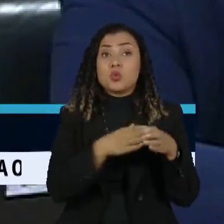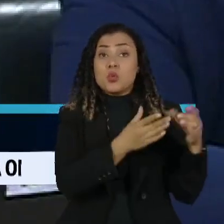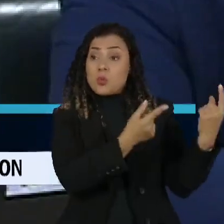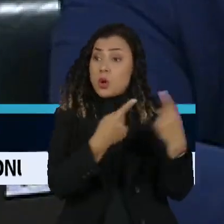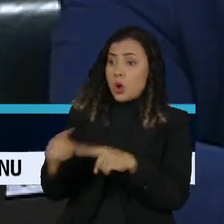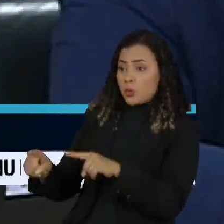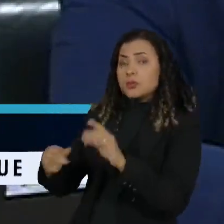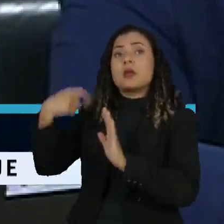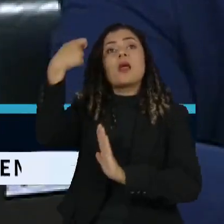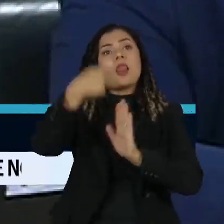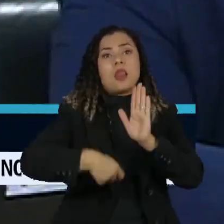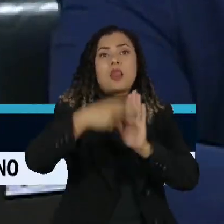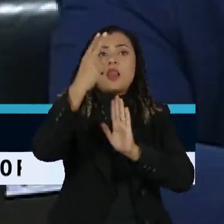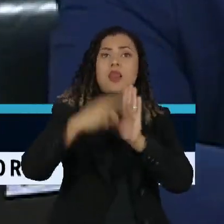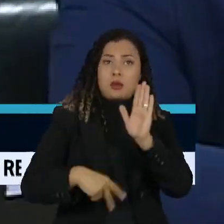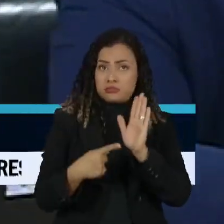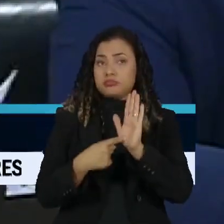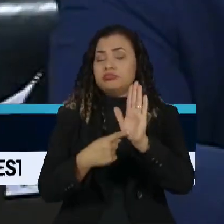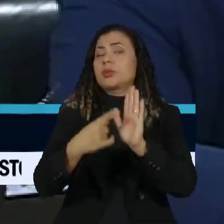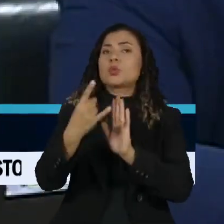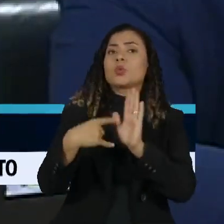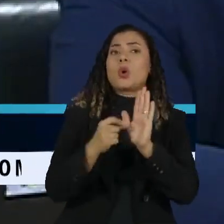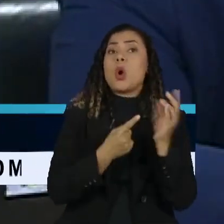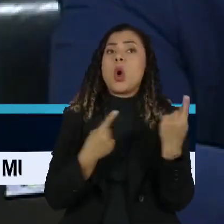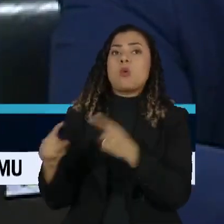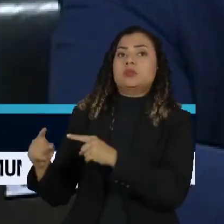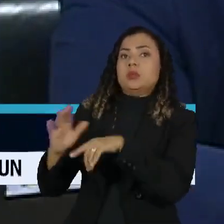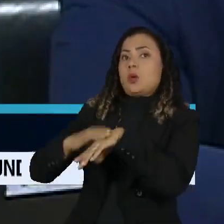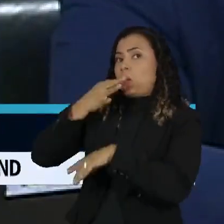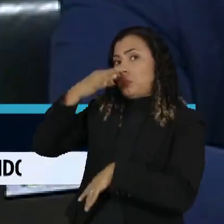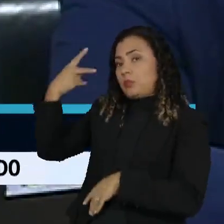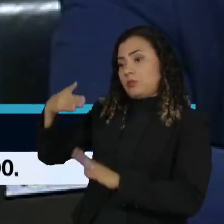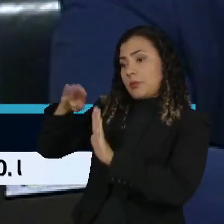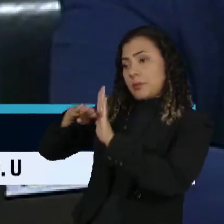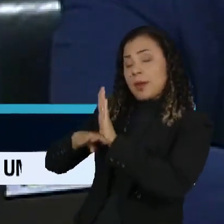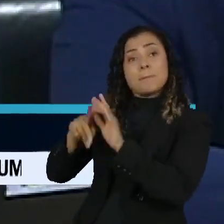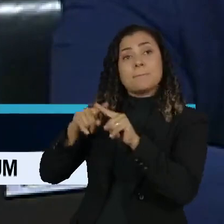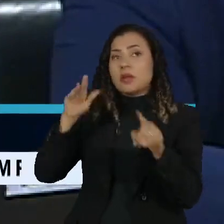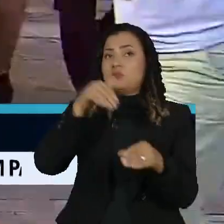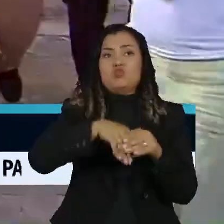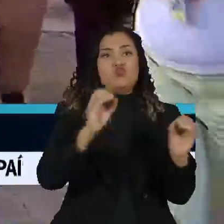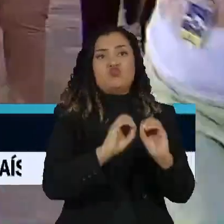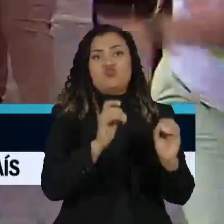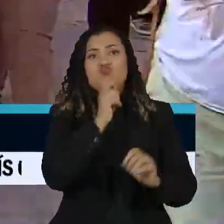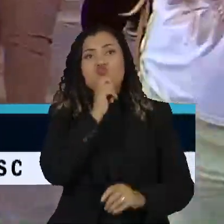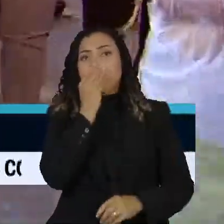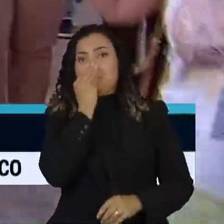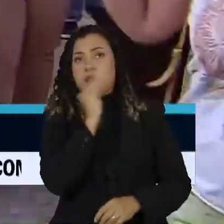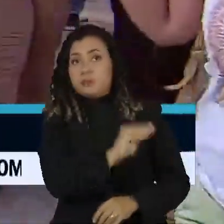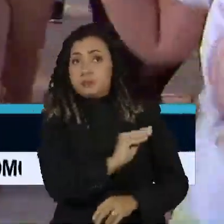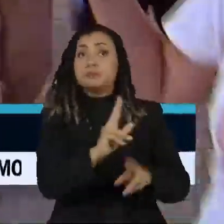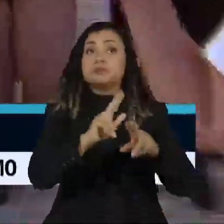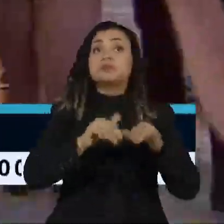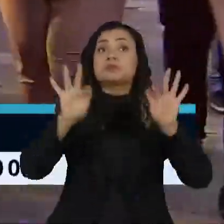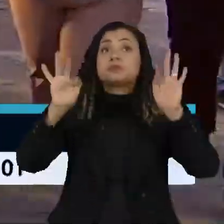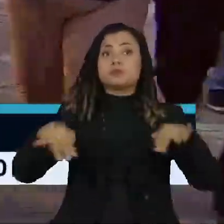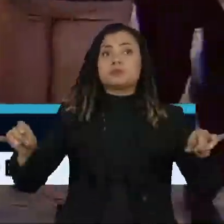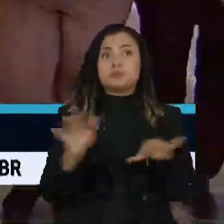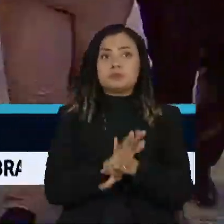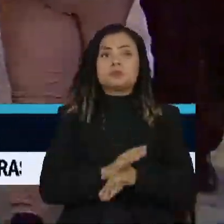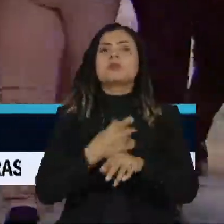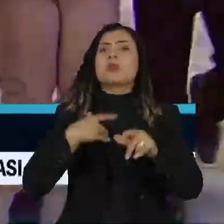a ler um parecer paralelo, contrário ao da relatora, só que não foi votado. Após o fim da sessão,